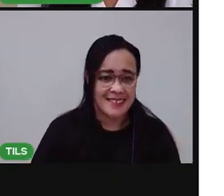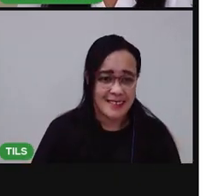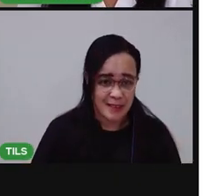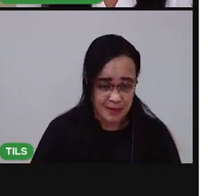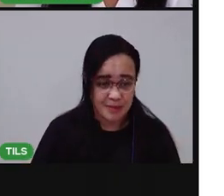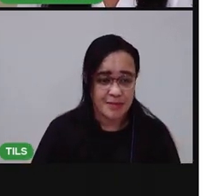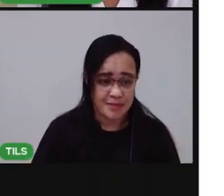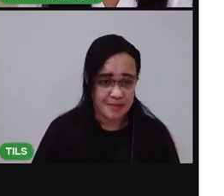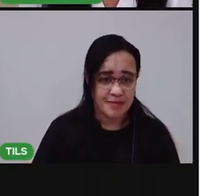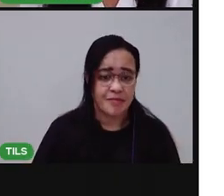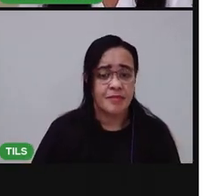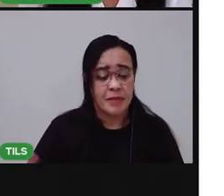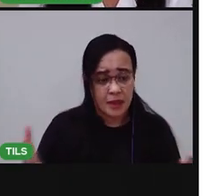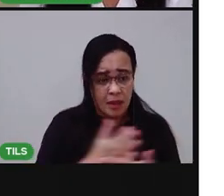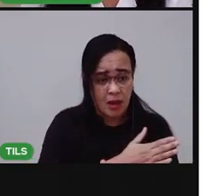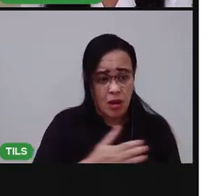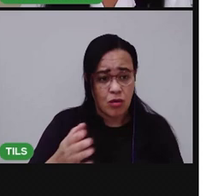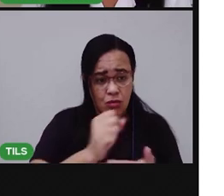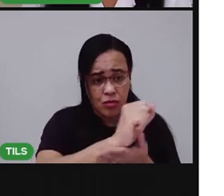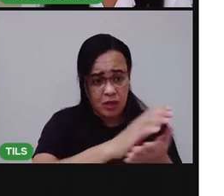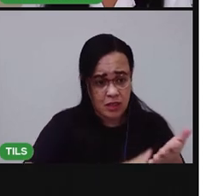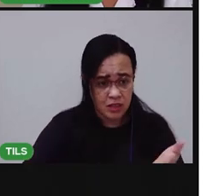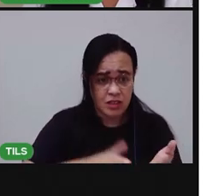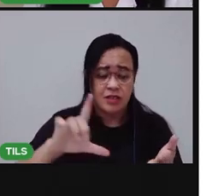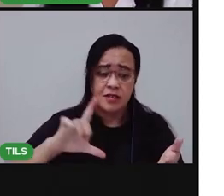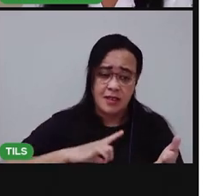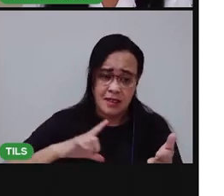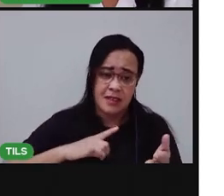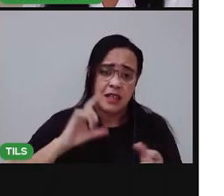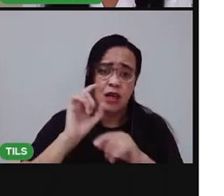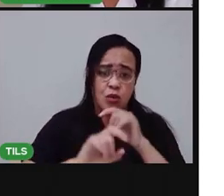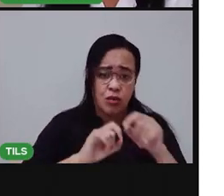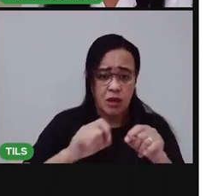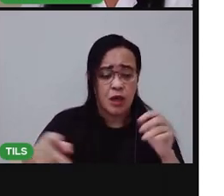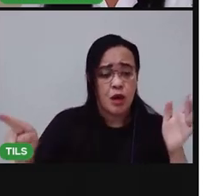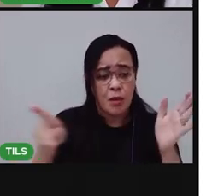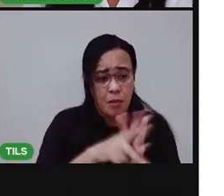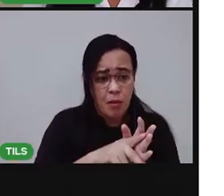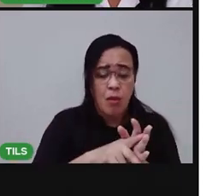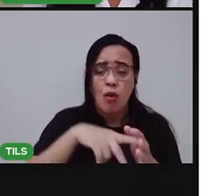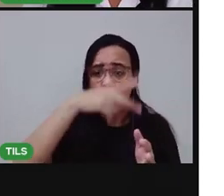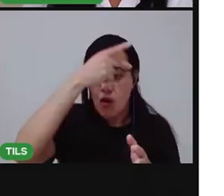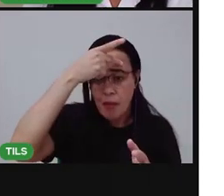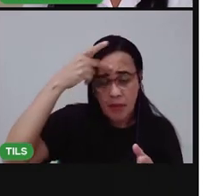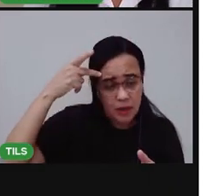Tem algumas atividades que são próprias das crianças que moram na zona urbana,